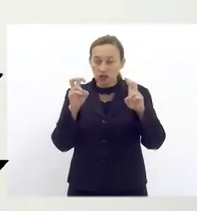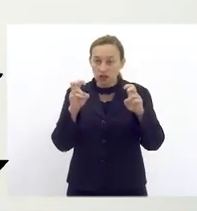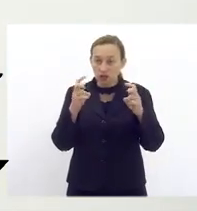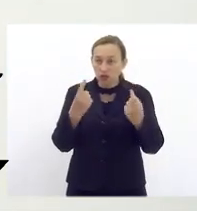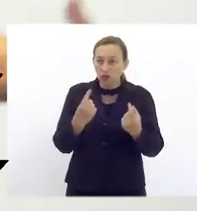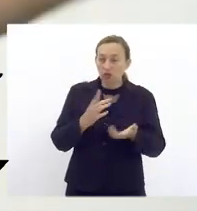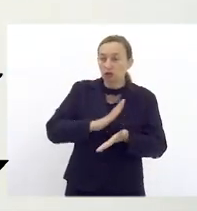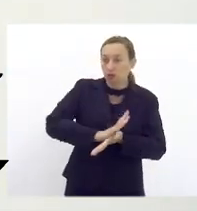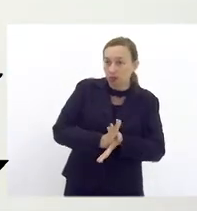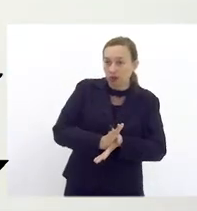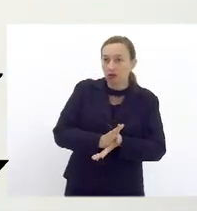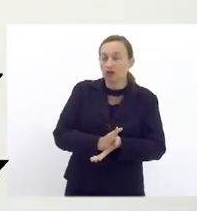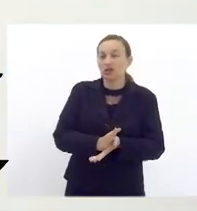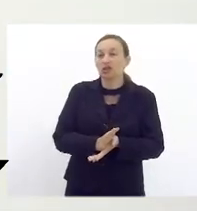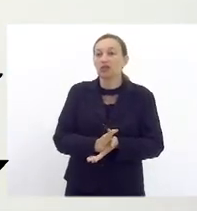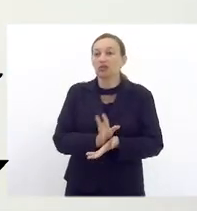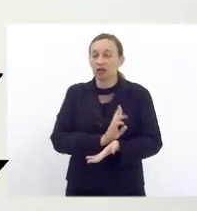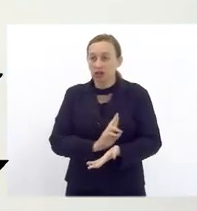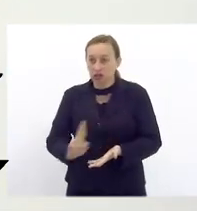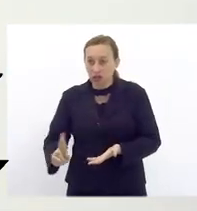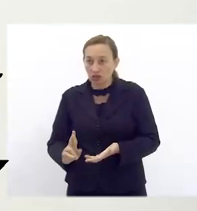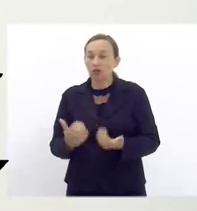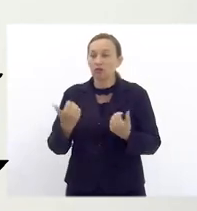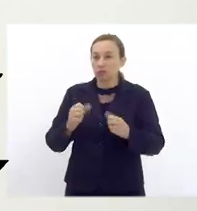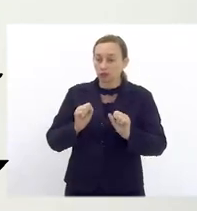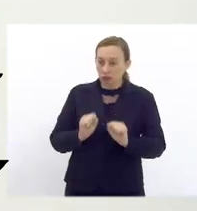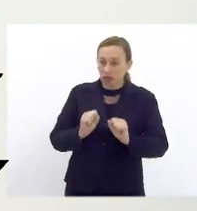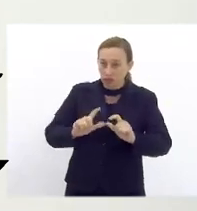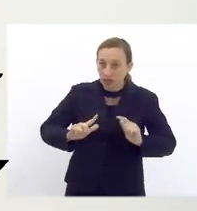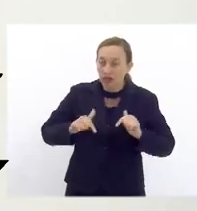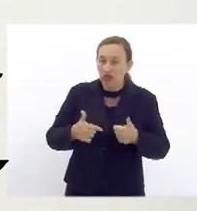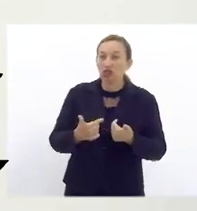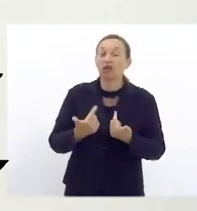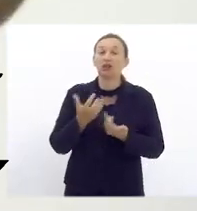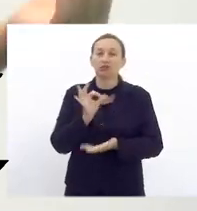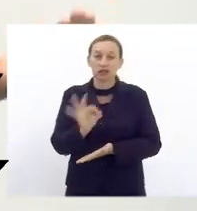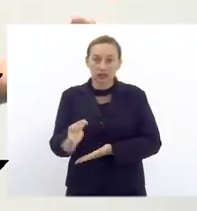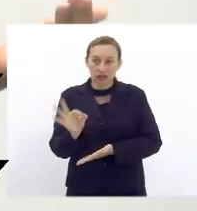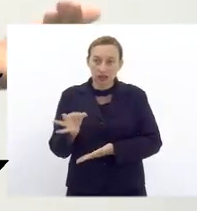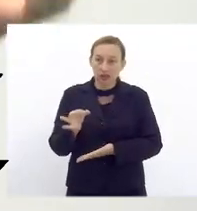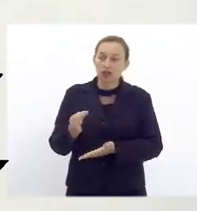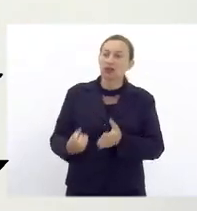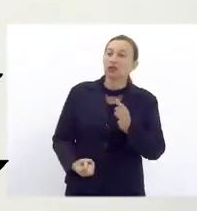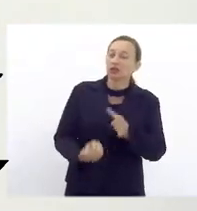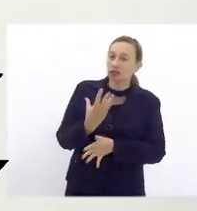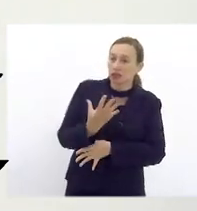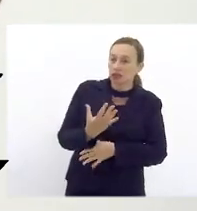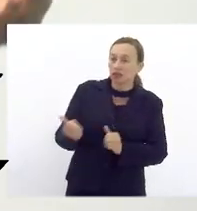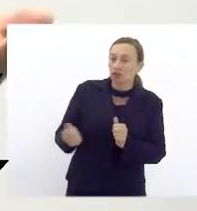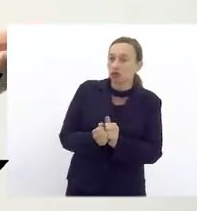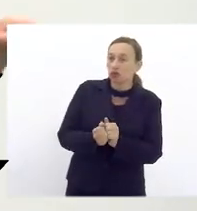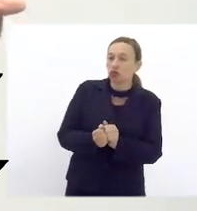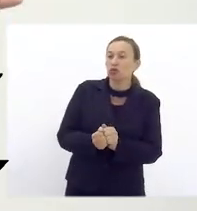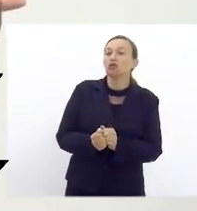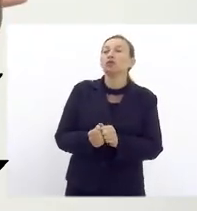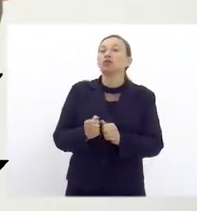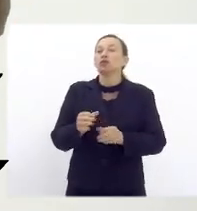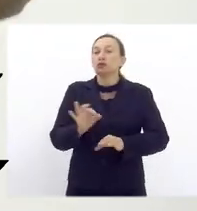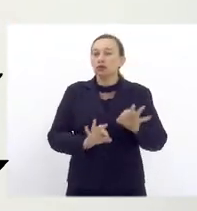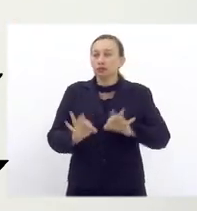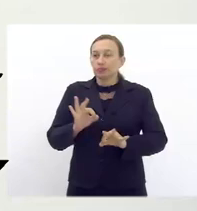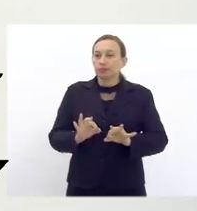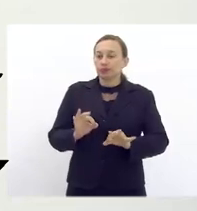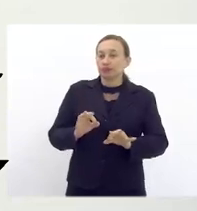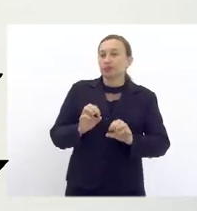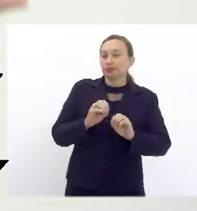de casos e que possamos agir exatamente né então isso está sendo lançado junto com o projeto de educação mais